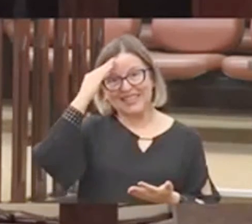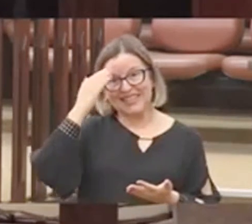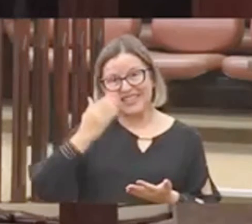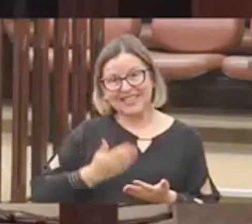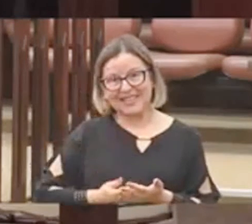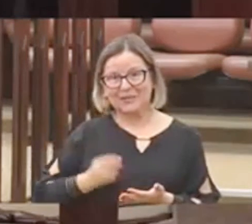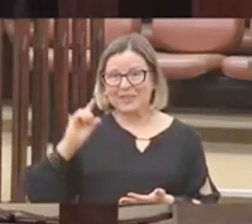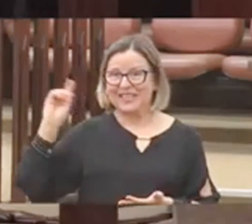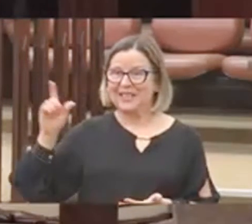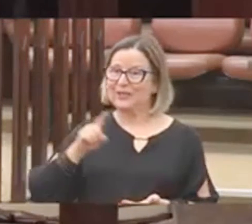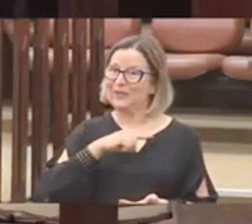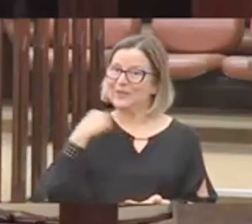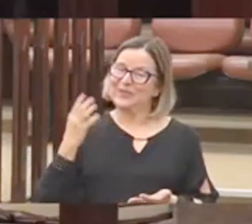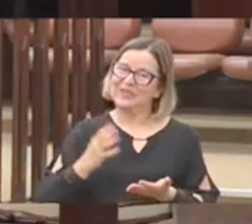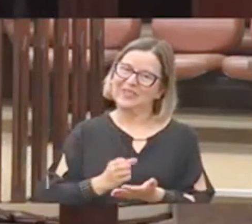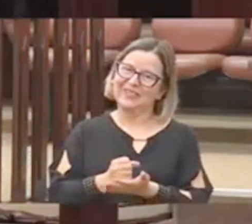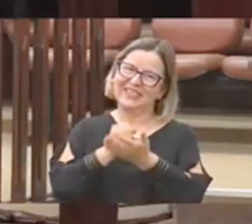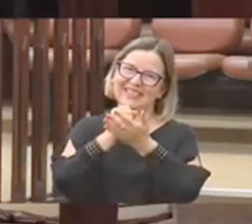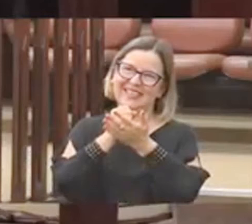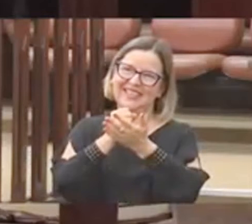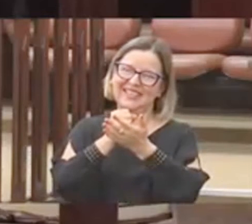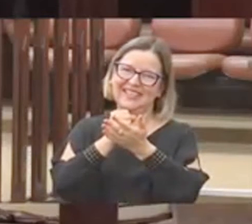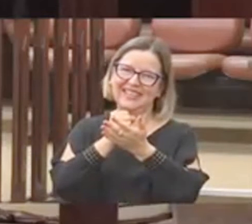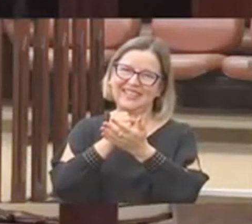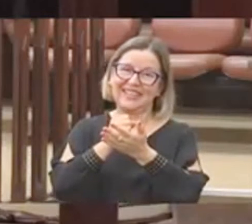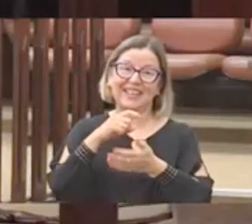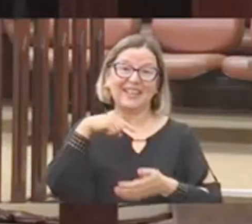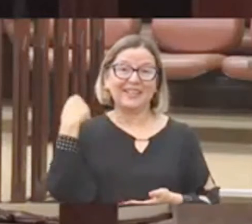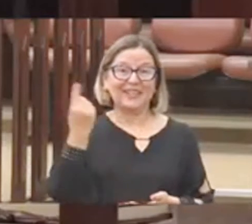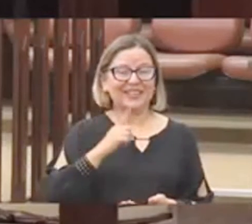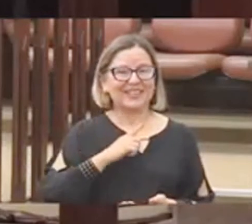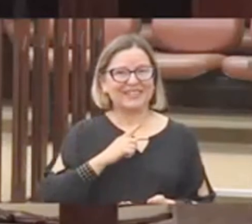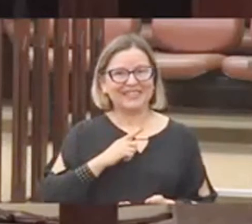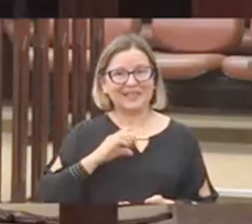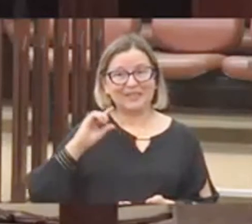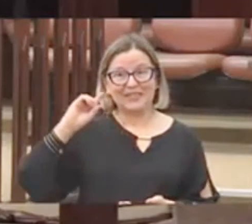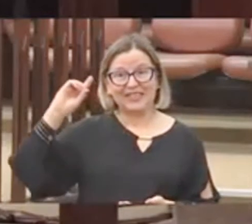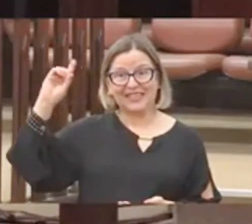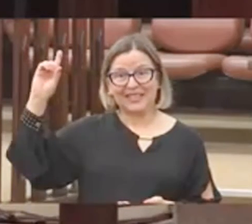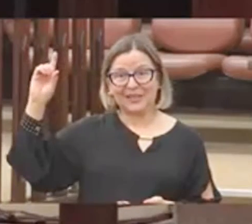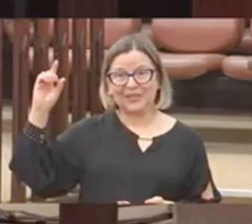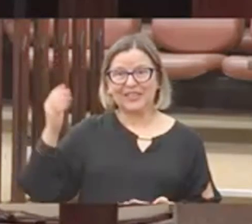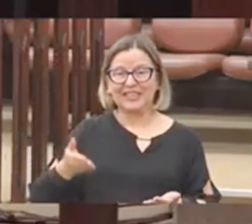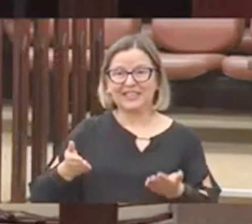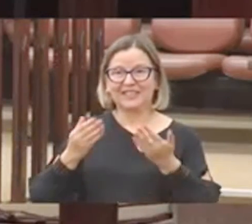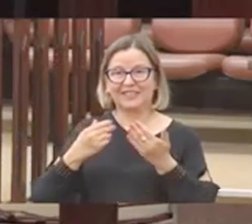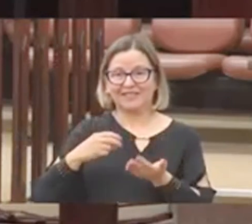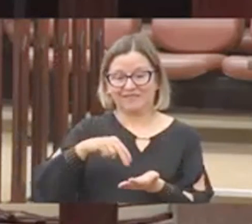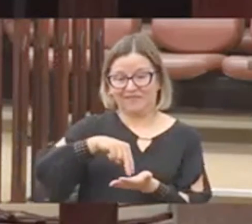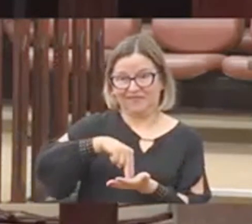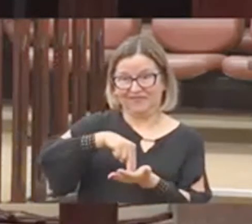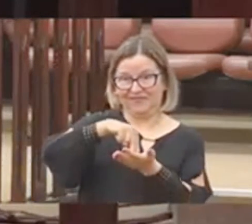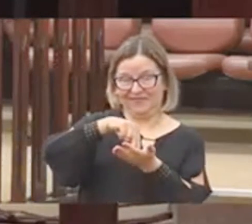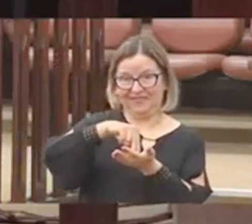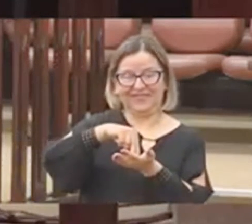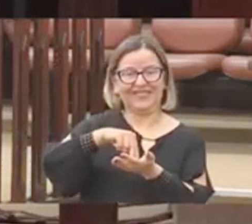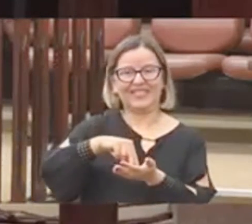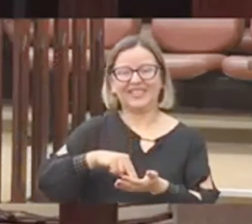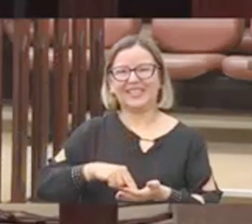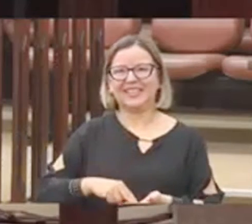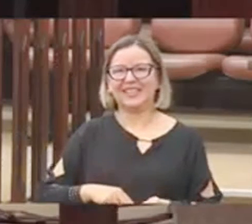te socorre, que você tem um Deus que te mantém de pé, que mesmo diante